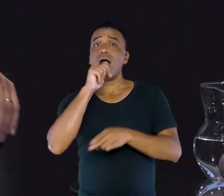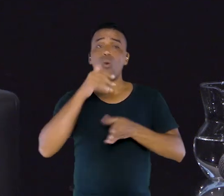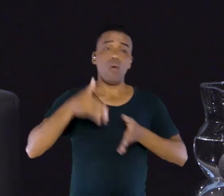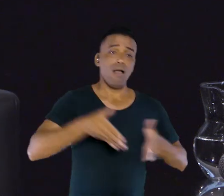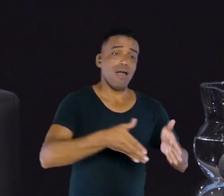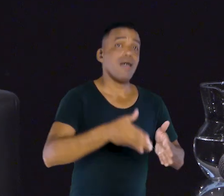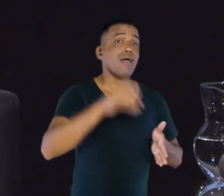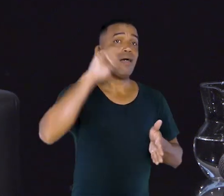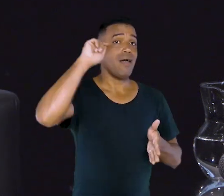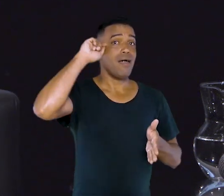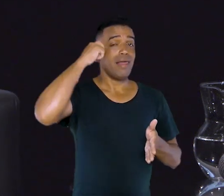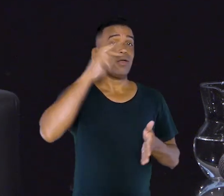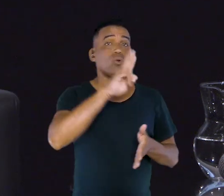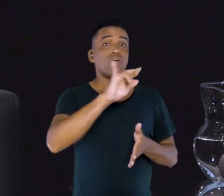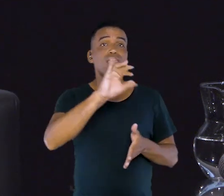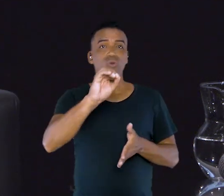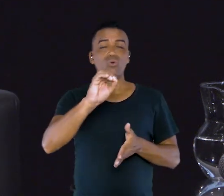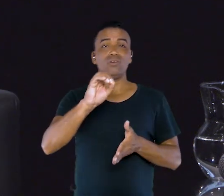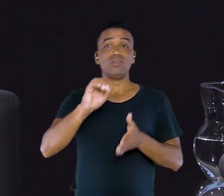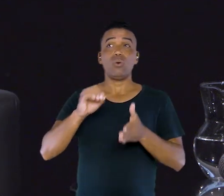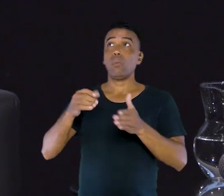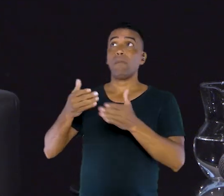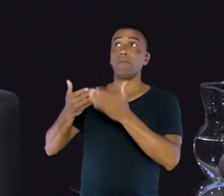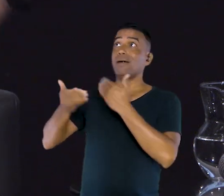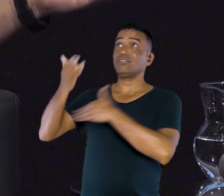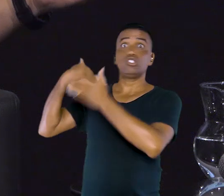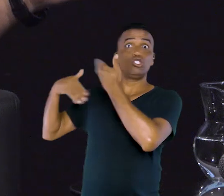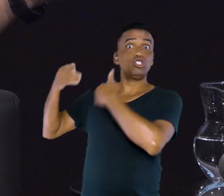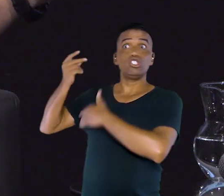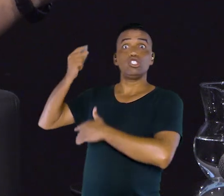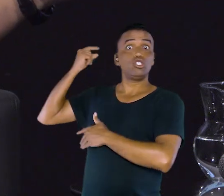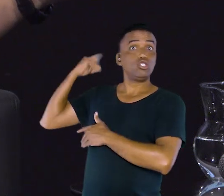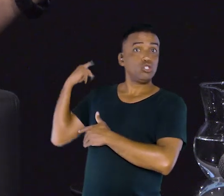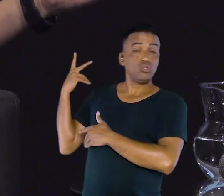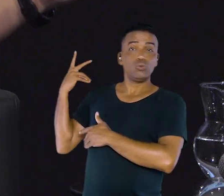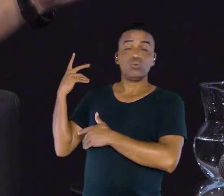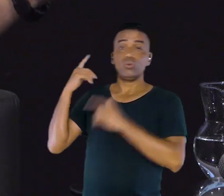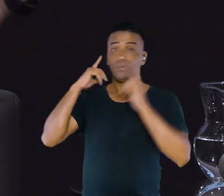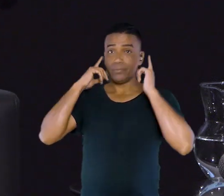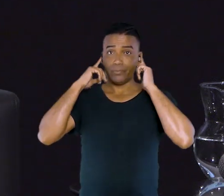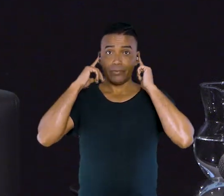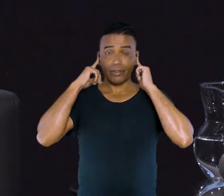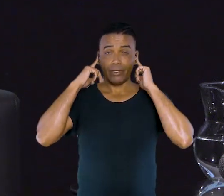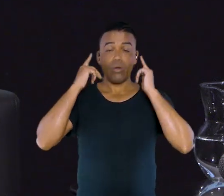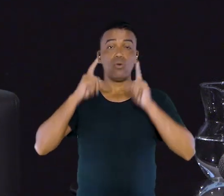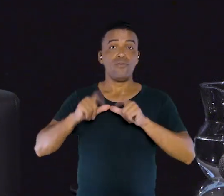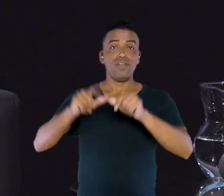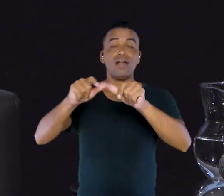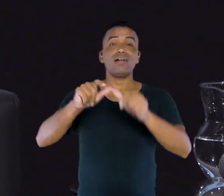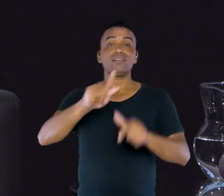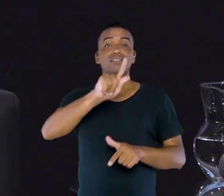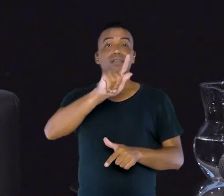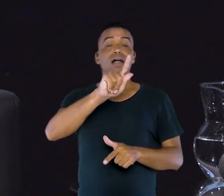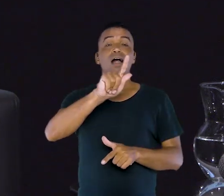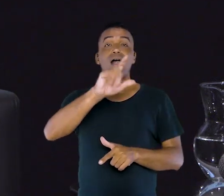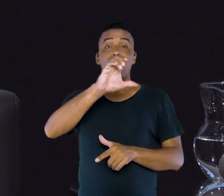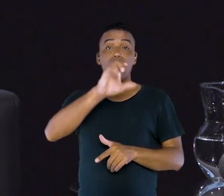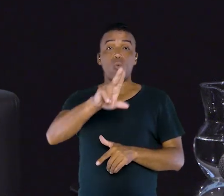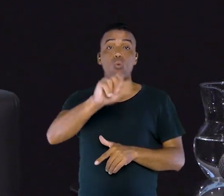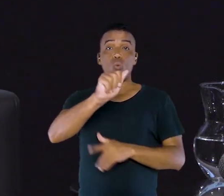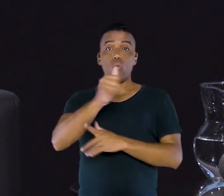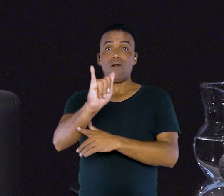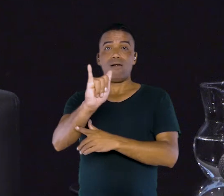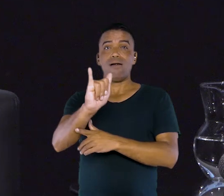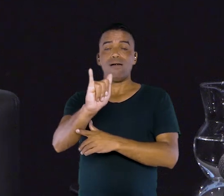também. O que, para a arqueologia, mostra um processo muito antigo. E quando você fala do Kuai, né, essa viagem que ele faz, né, na verdade, por